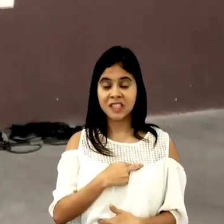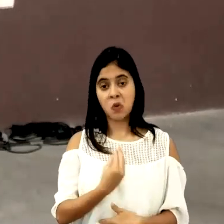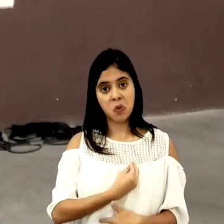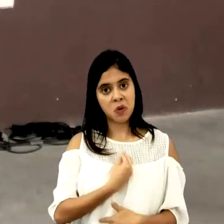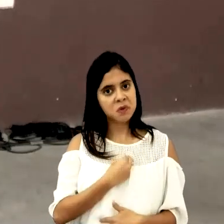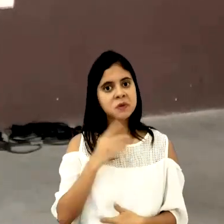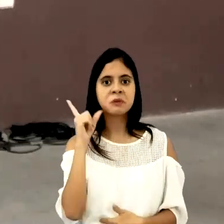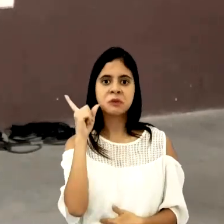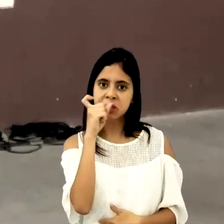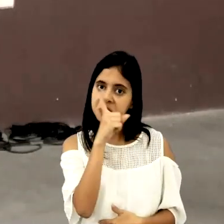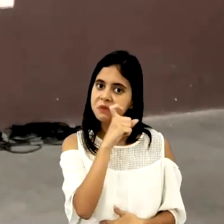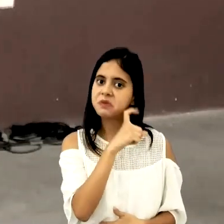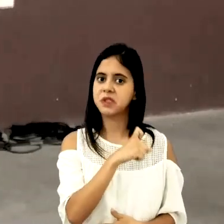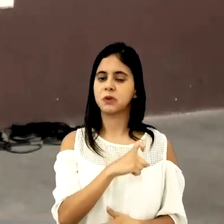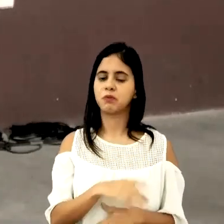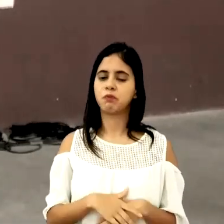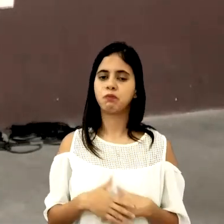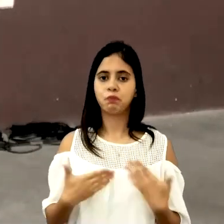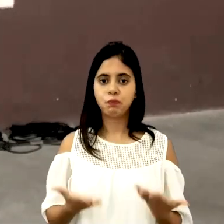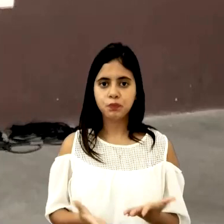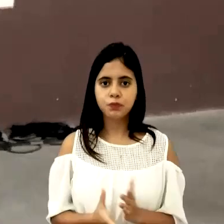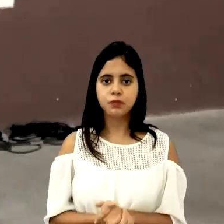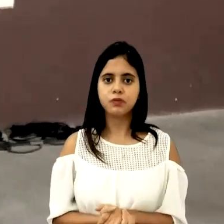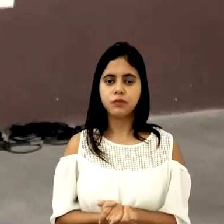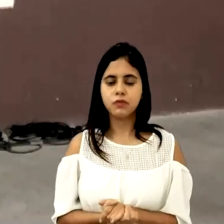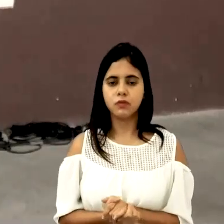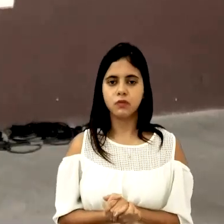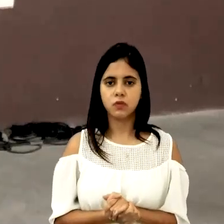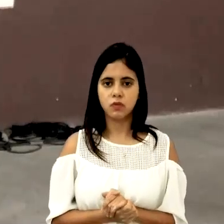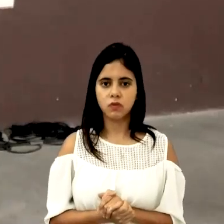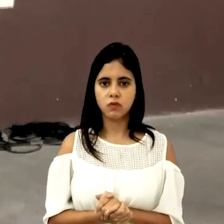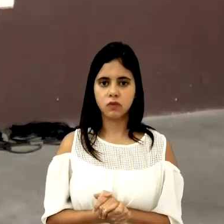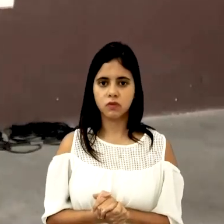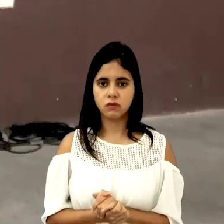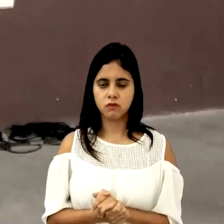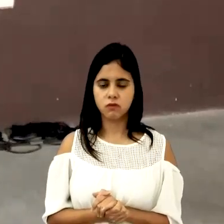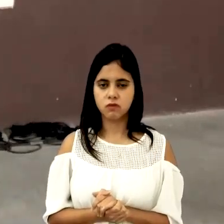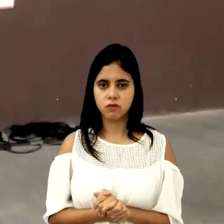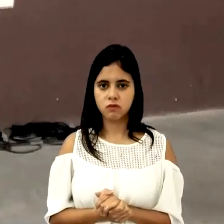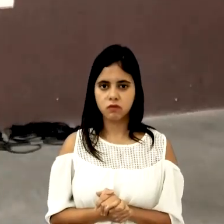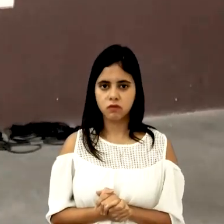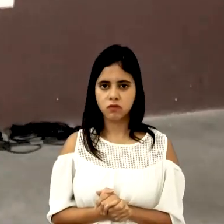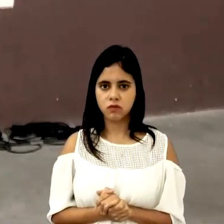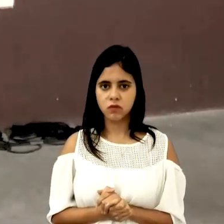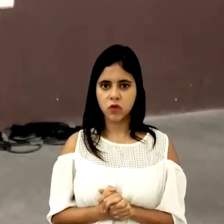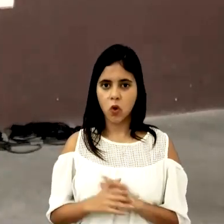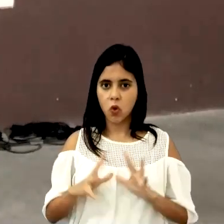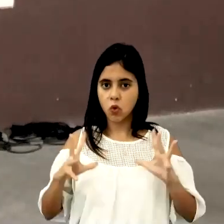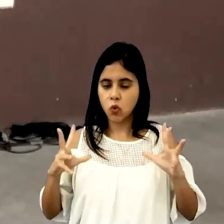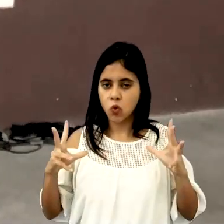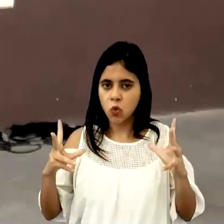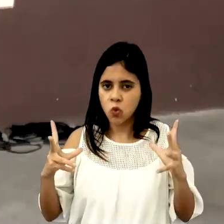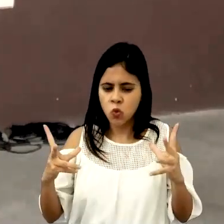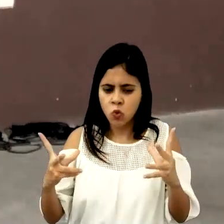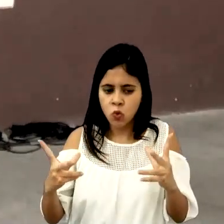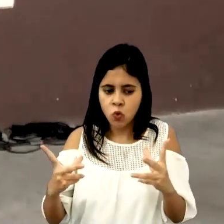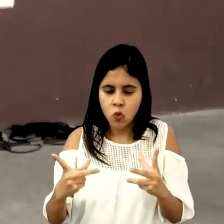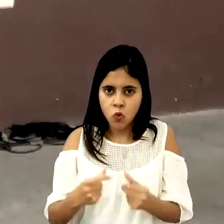estava. Para vocês terem uma noção, todos os fatores, todas essas